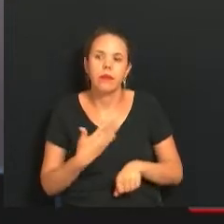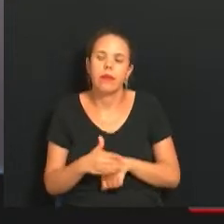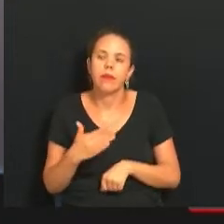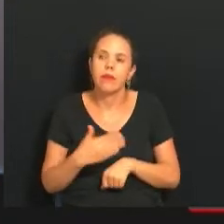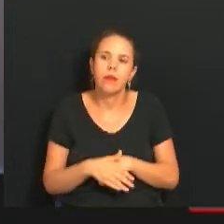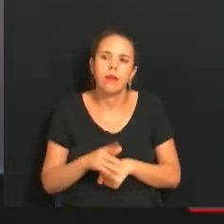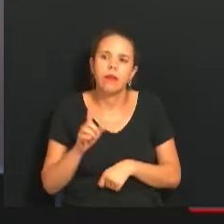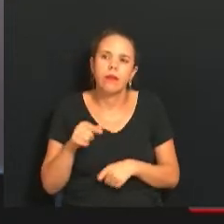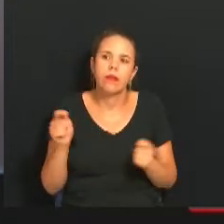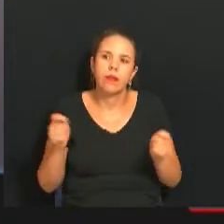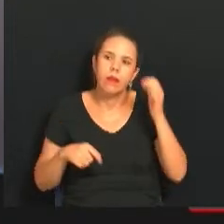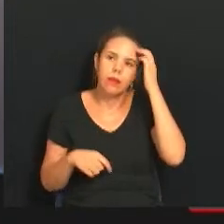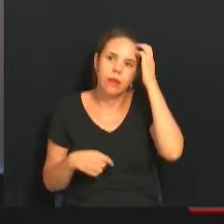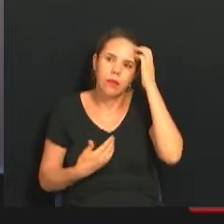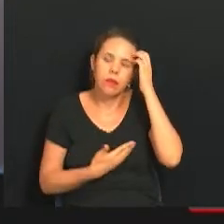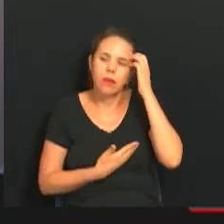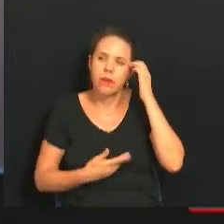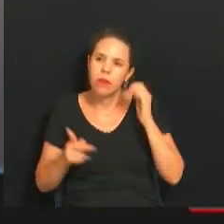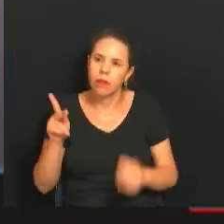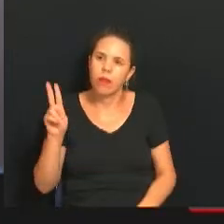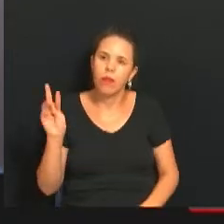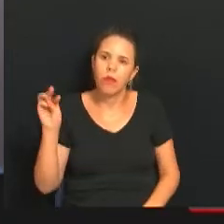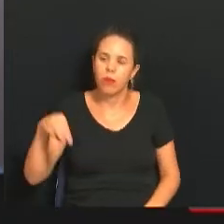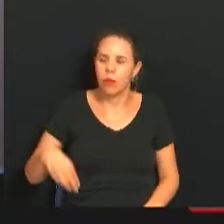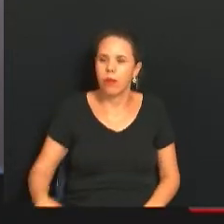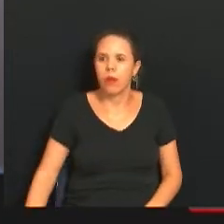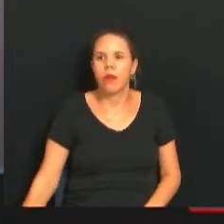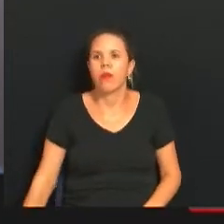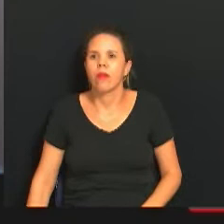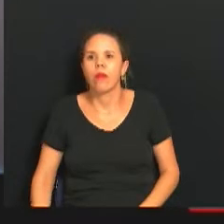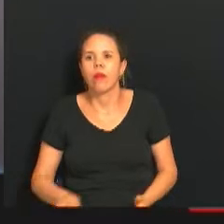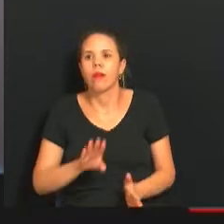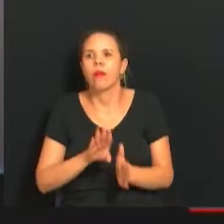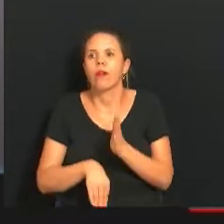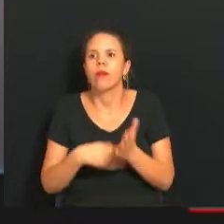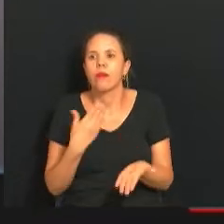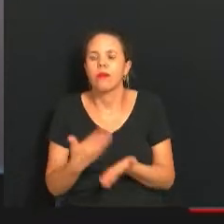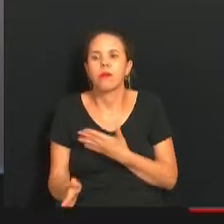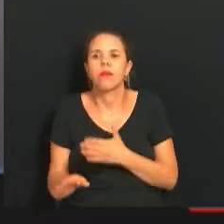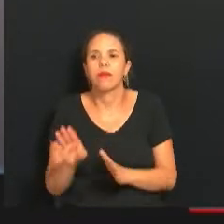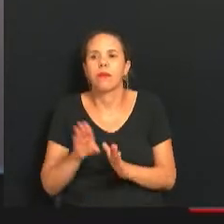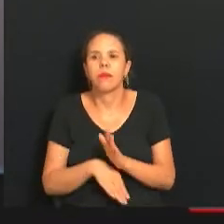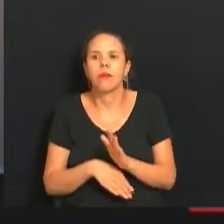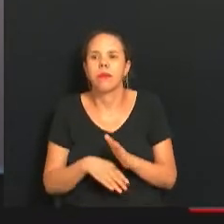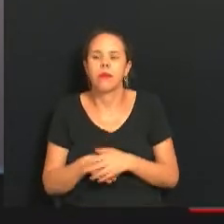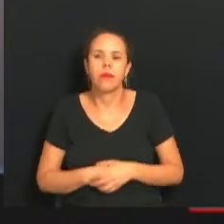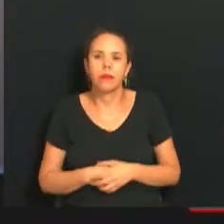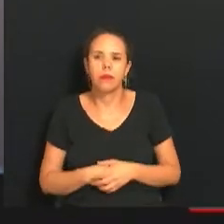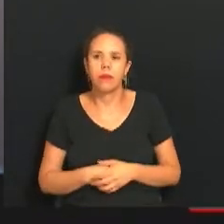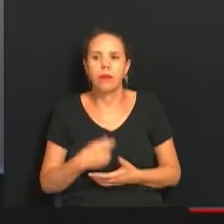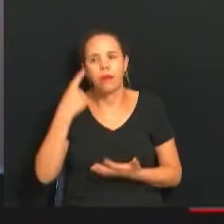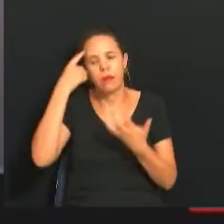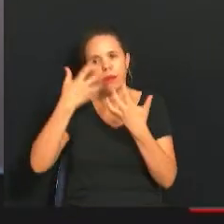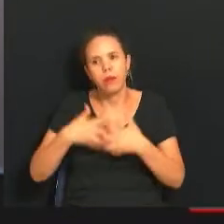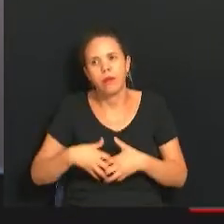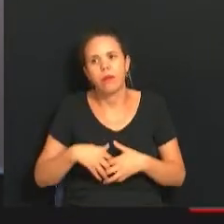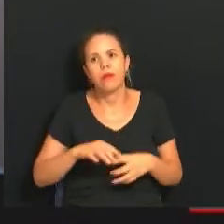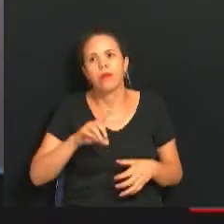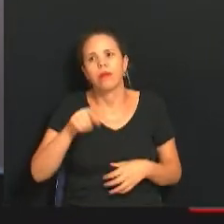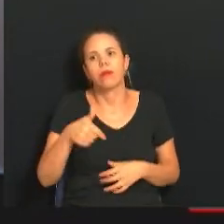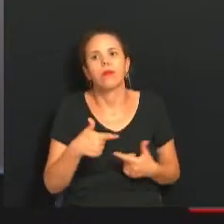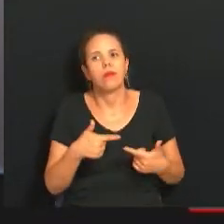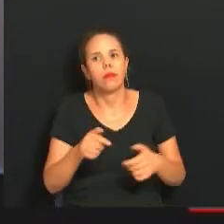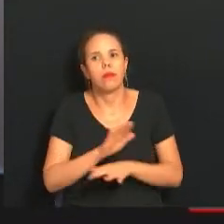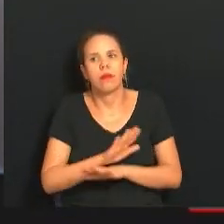a possibilidade do governo Putin cair. Né? O Ocidente não está pensando no depois da guerra, eles